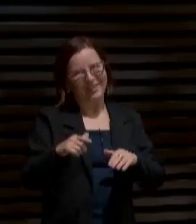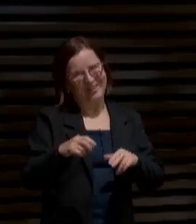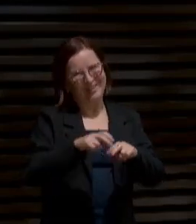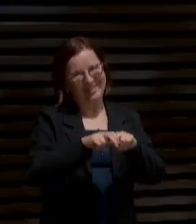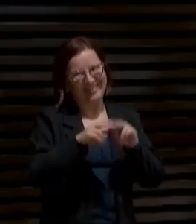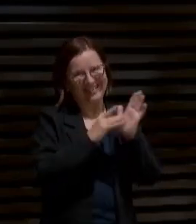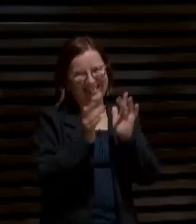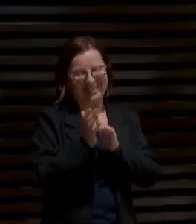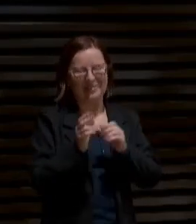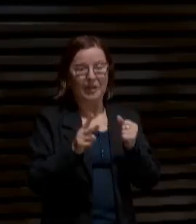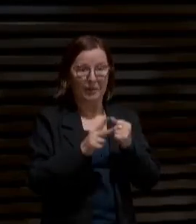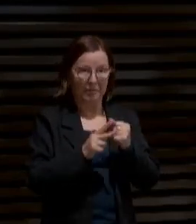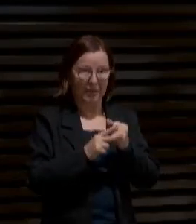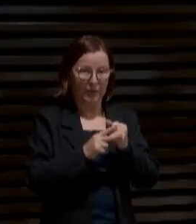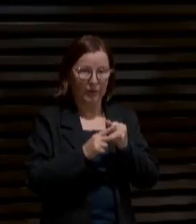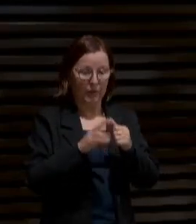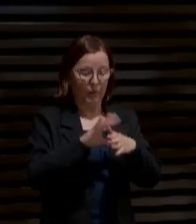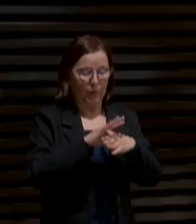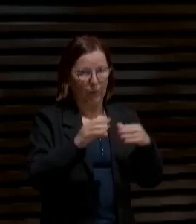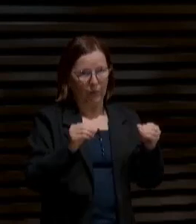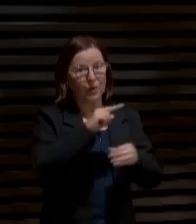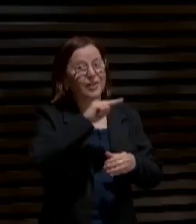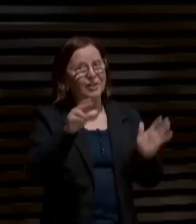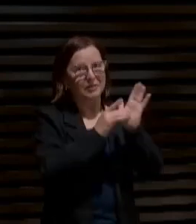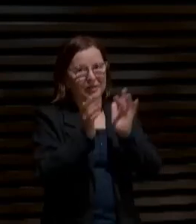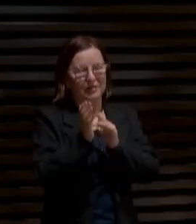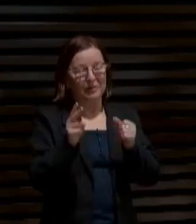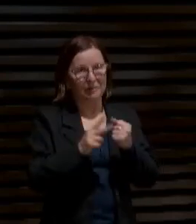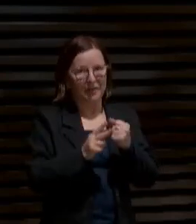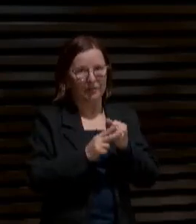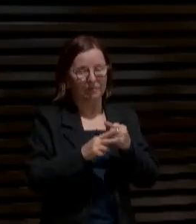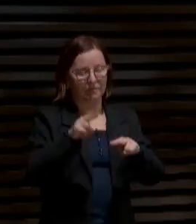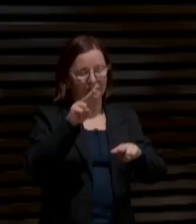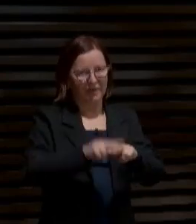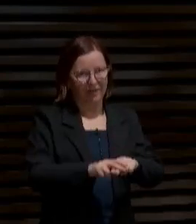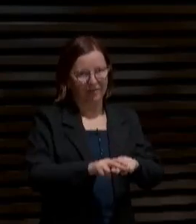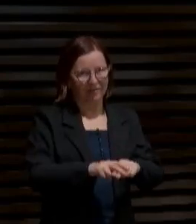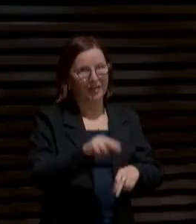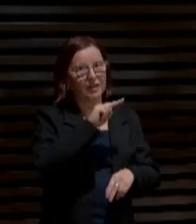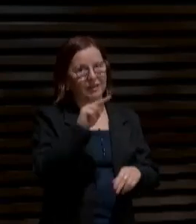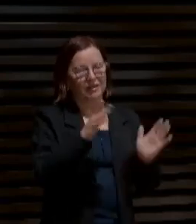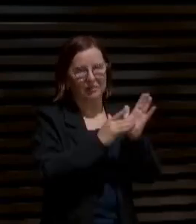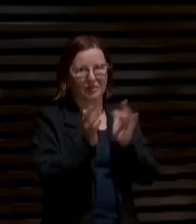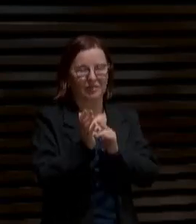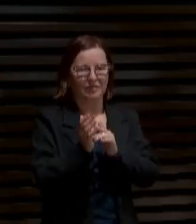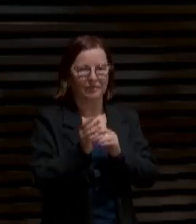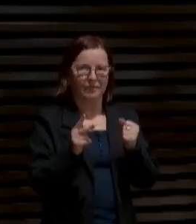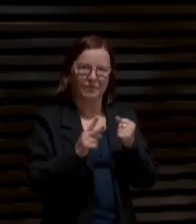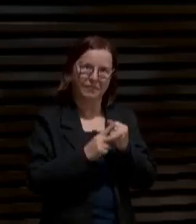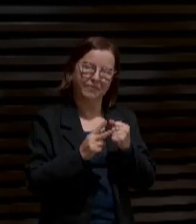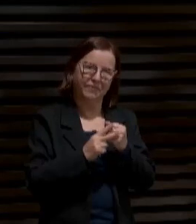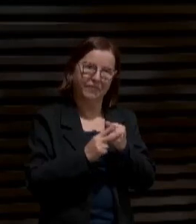Pedro curou em nome de Jesus Pedro foi preso em nome de Jesus e